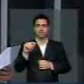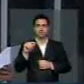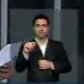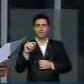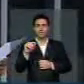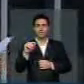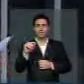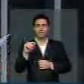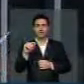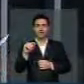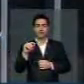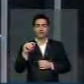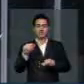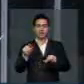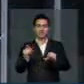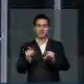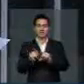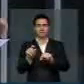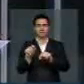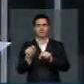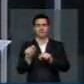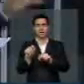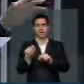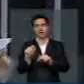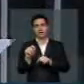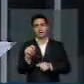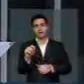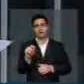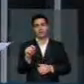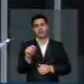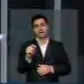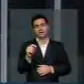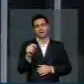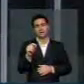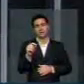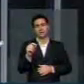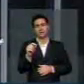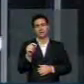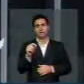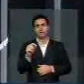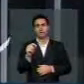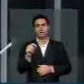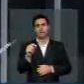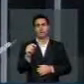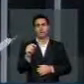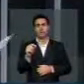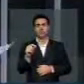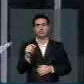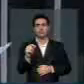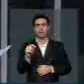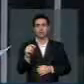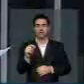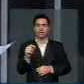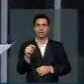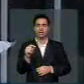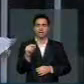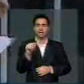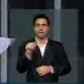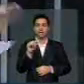palha eu vou eu vou convidar a Nália eu vou se a Nália não quiser